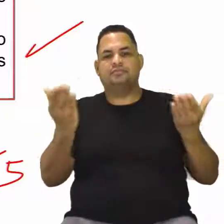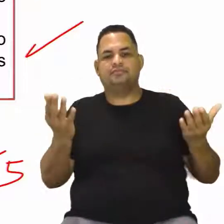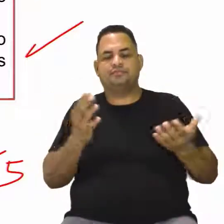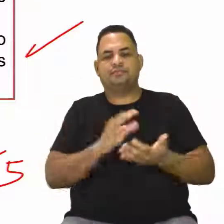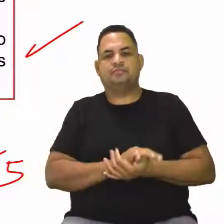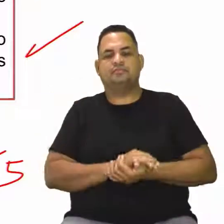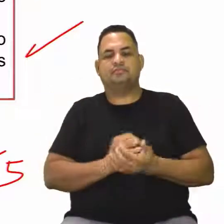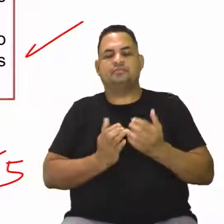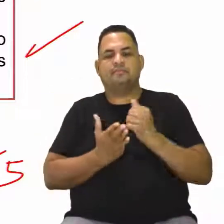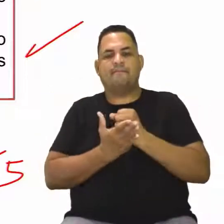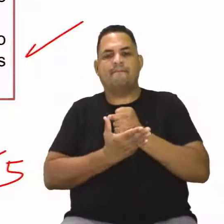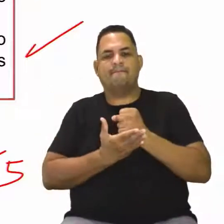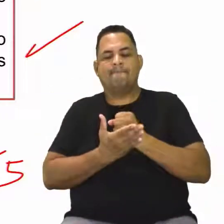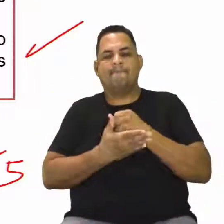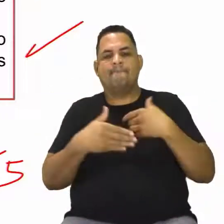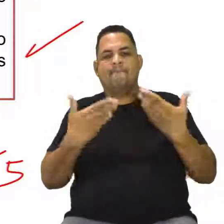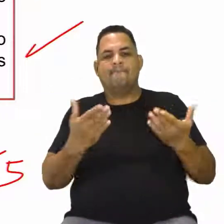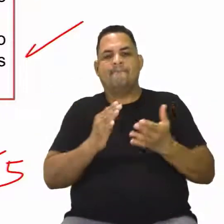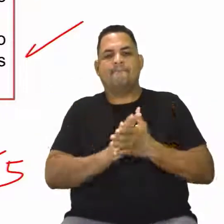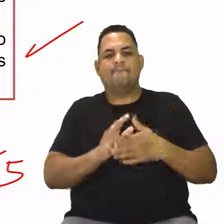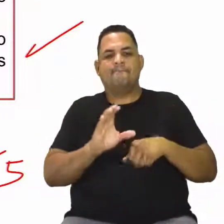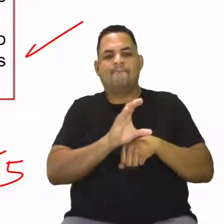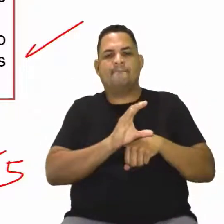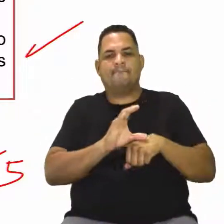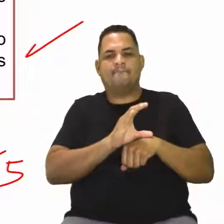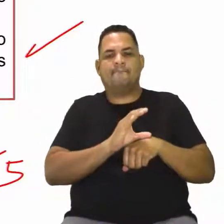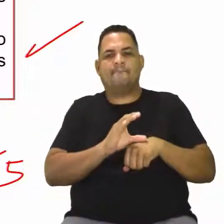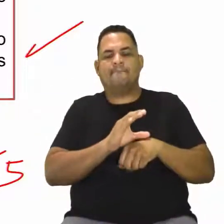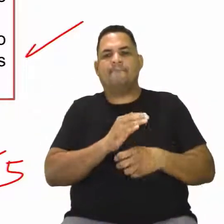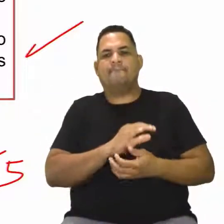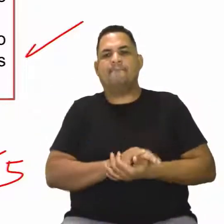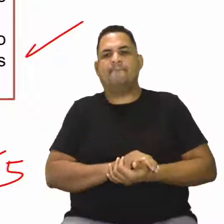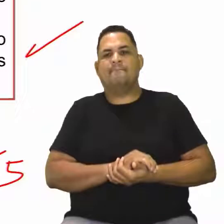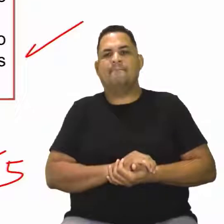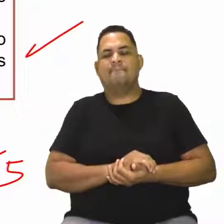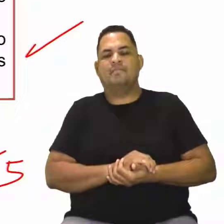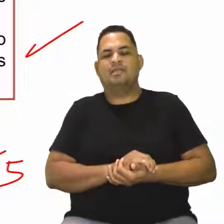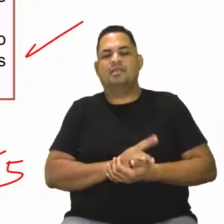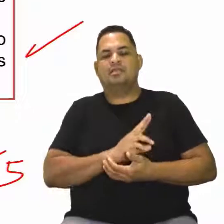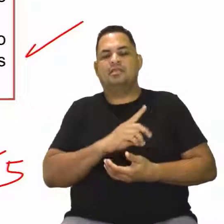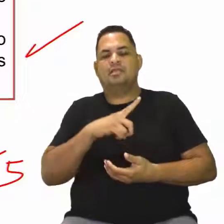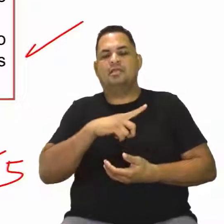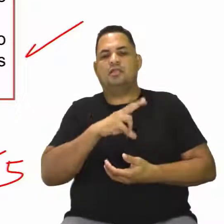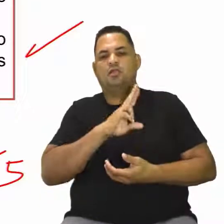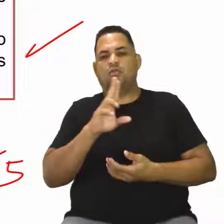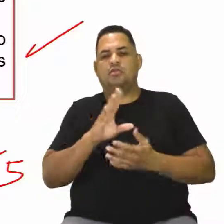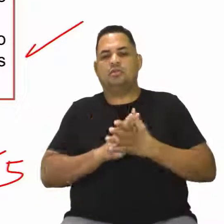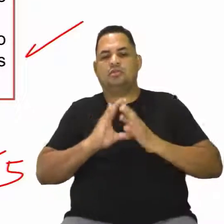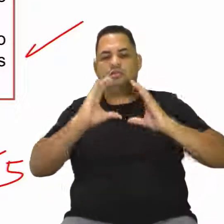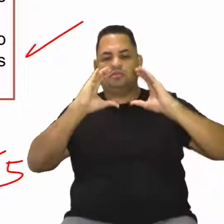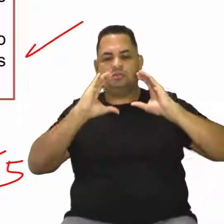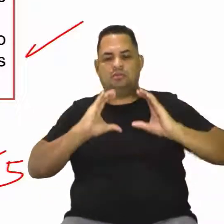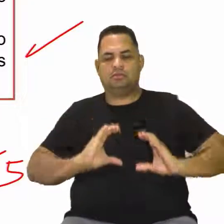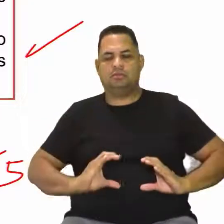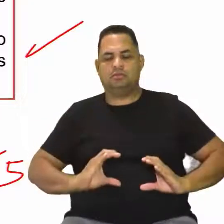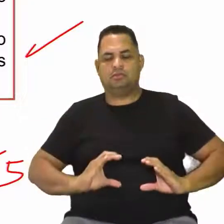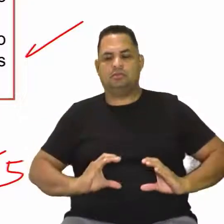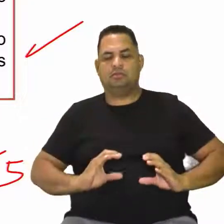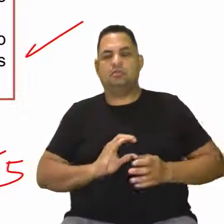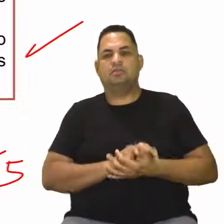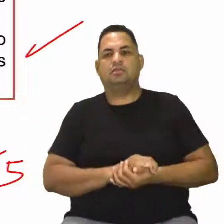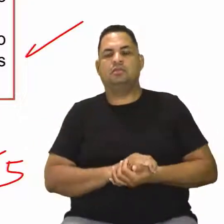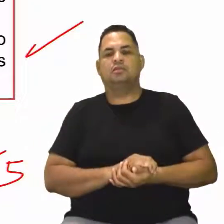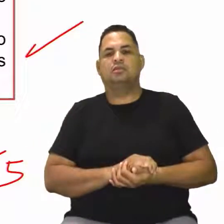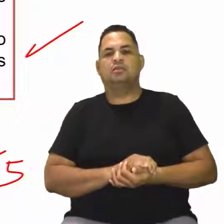isso baseado nessa Constituição chamada de cidadã.